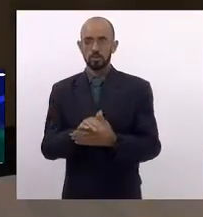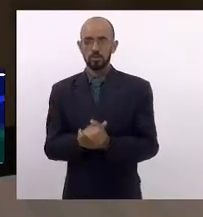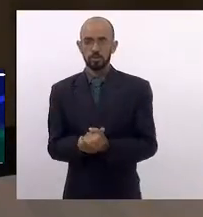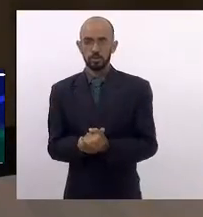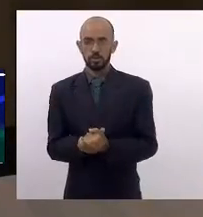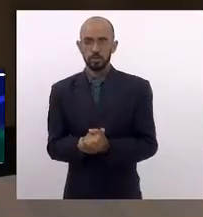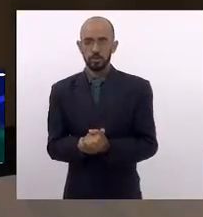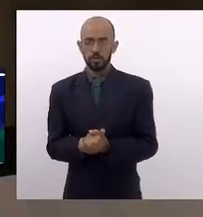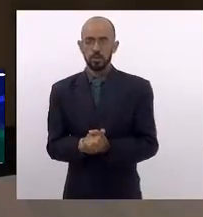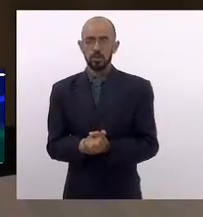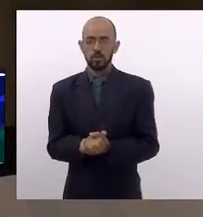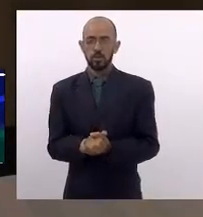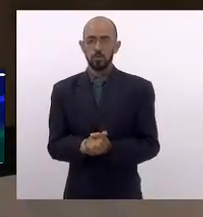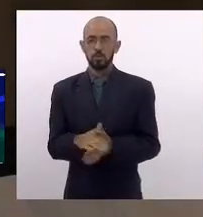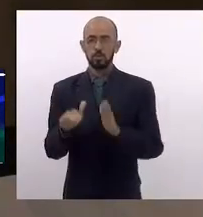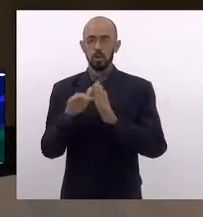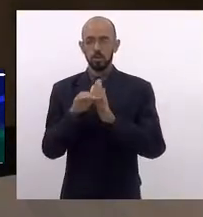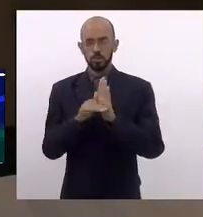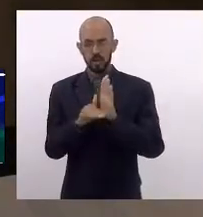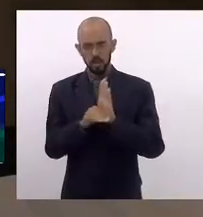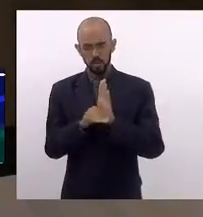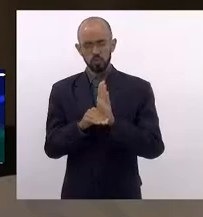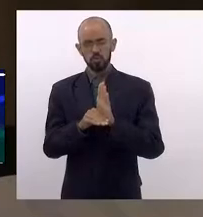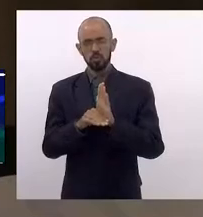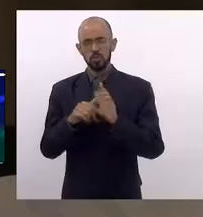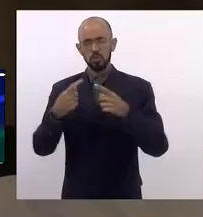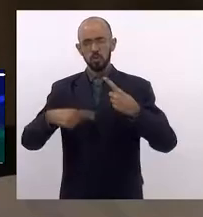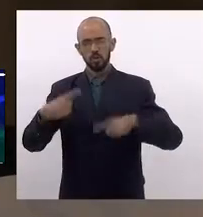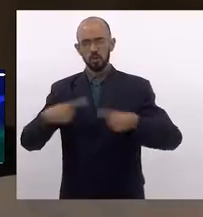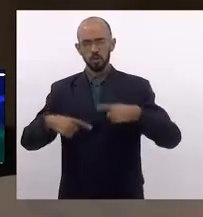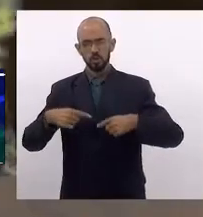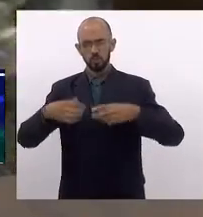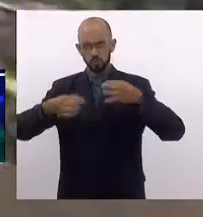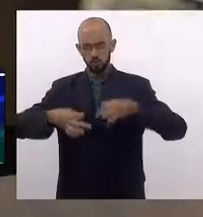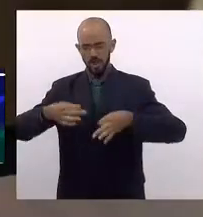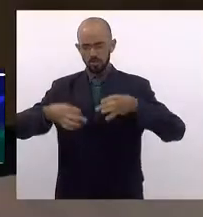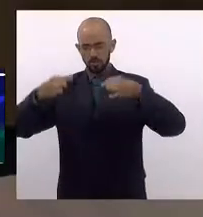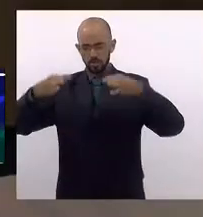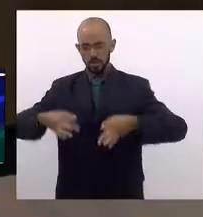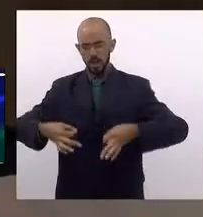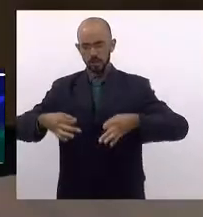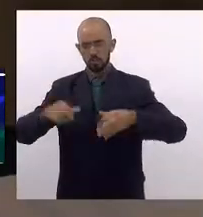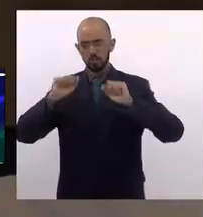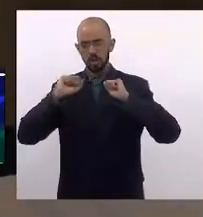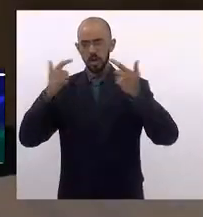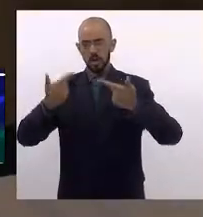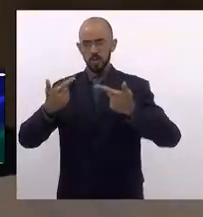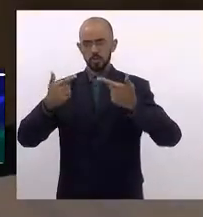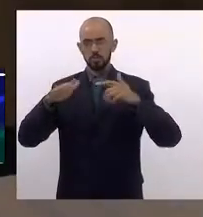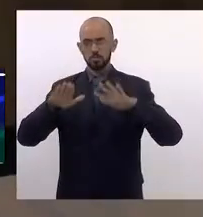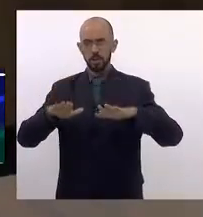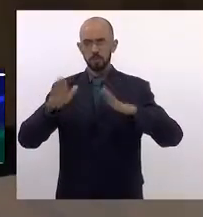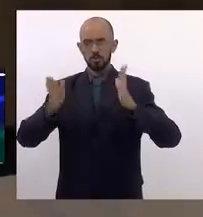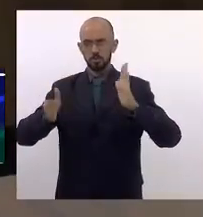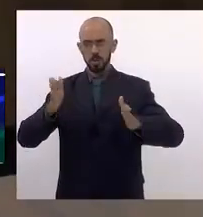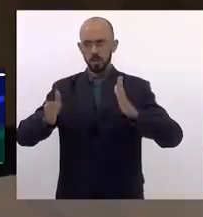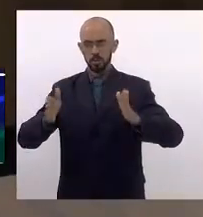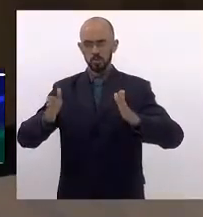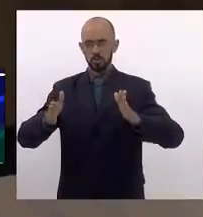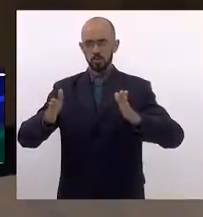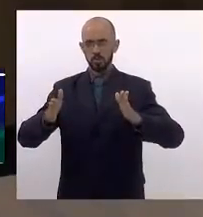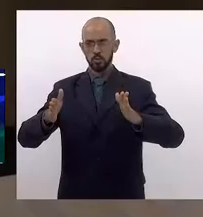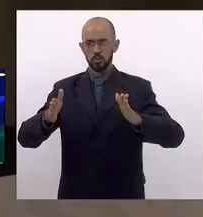e muito bem julgado nesta casa ocorre no período num período determinado